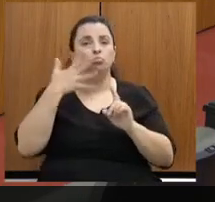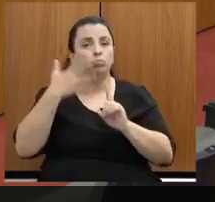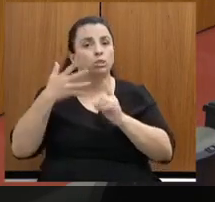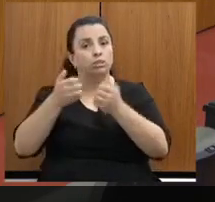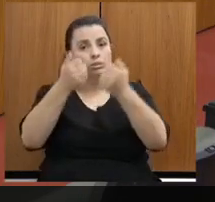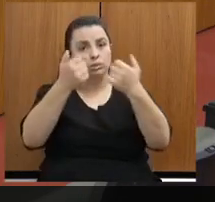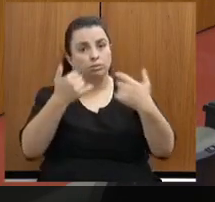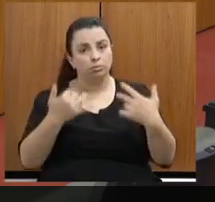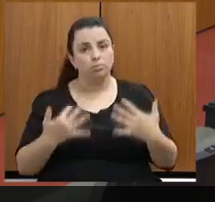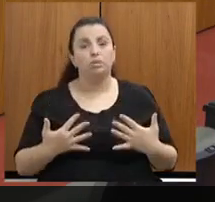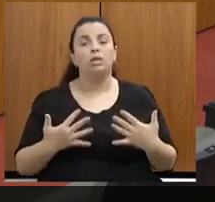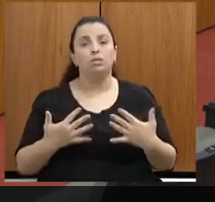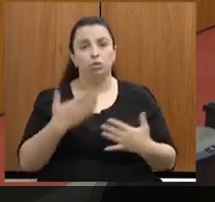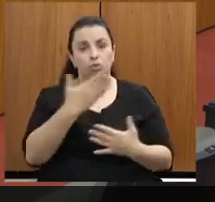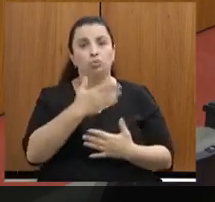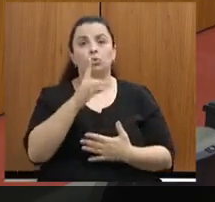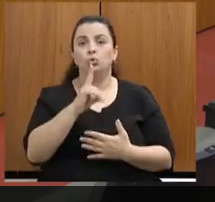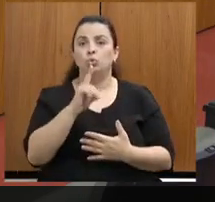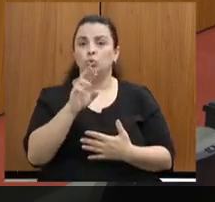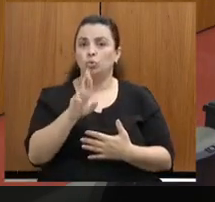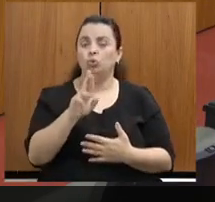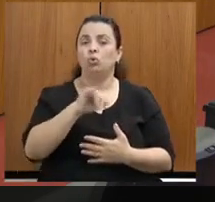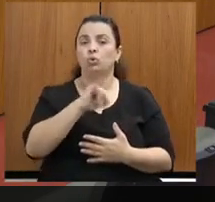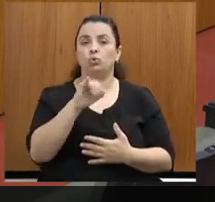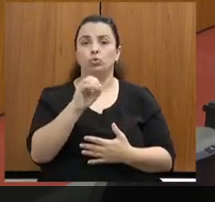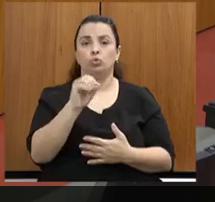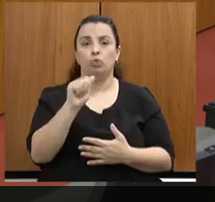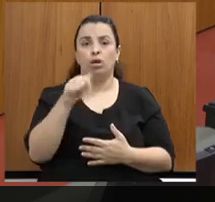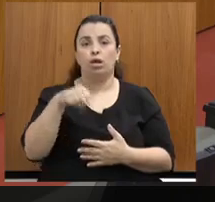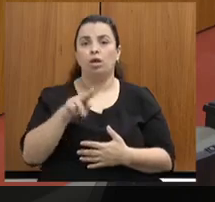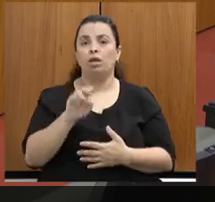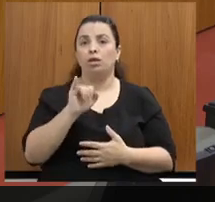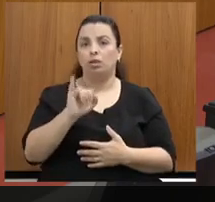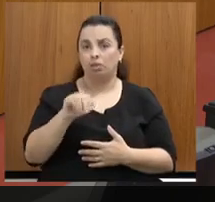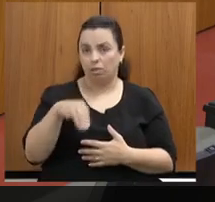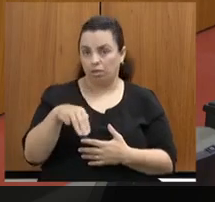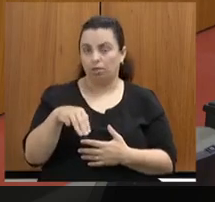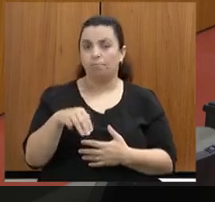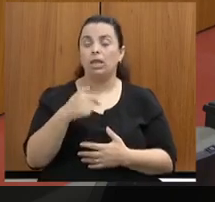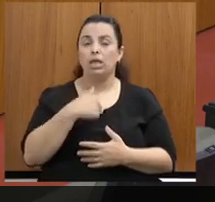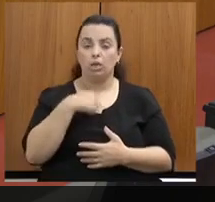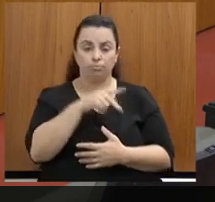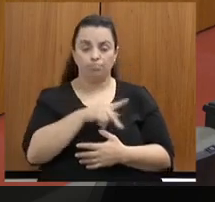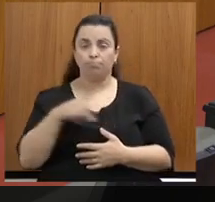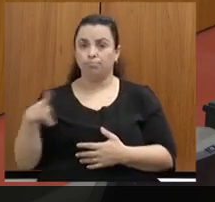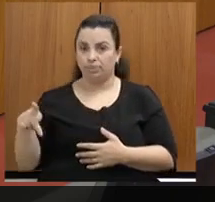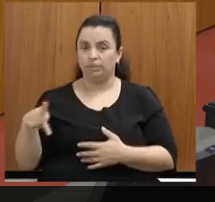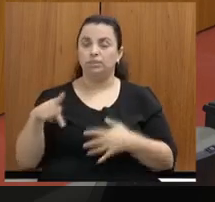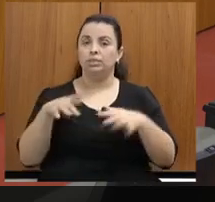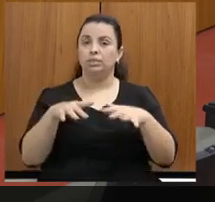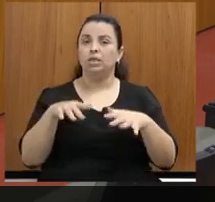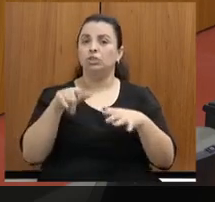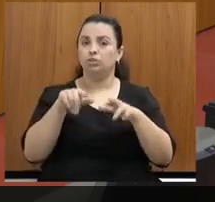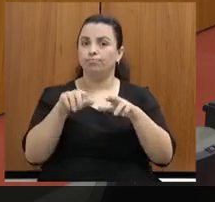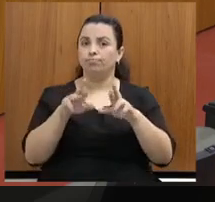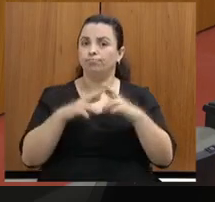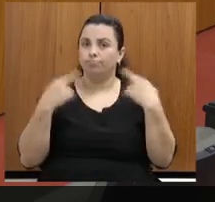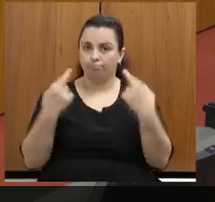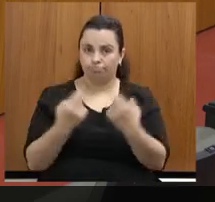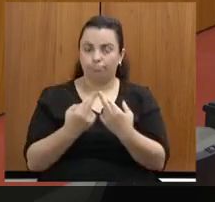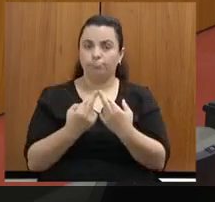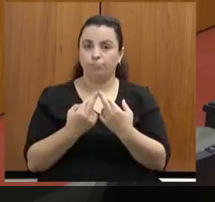do Dr Joaquim na qualidade de presidente dos trabalhos conforme determina